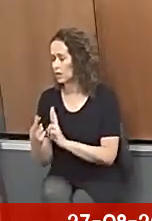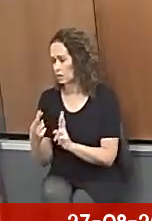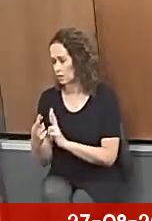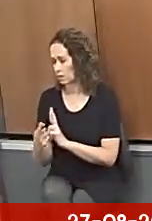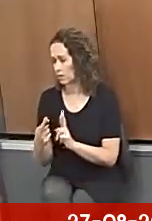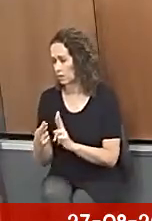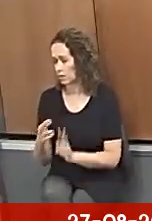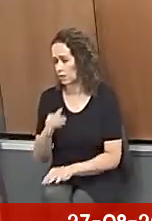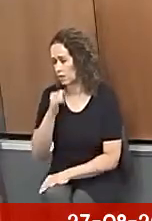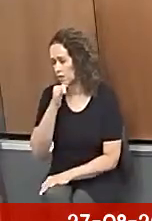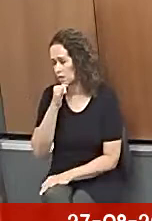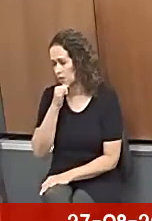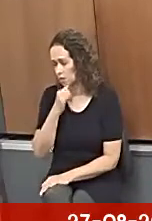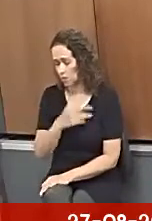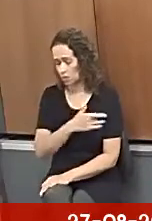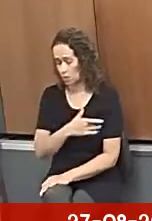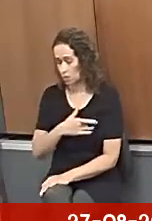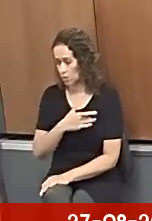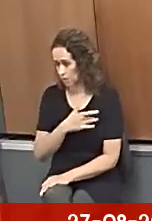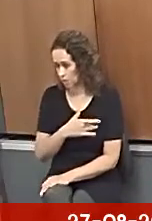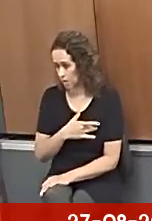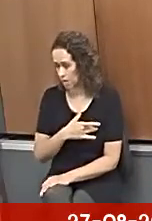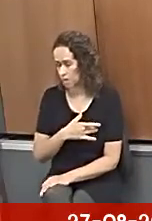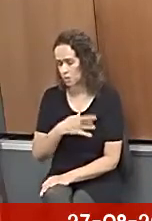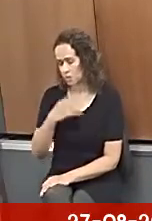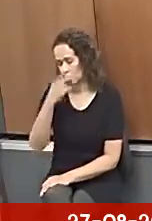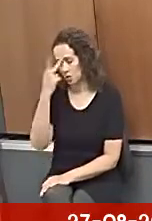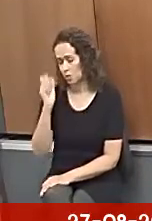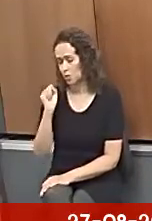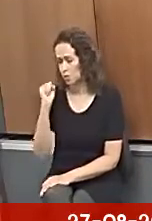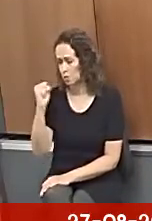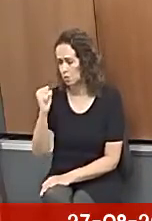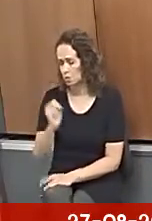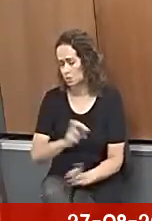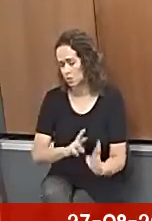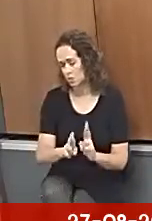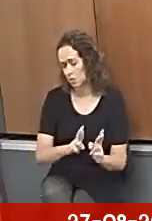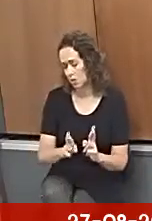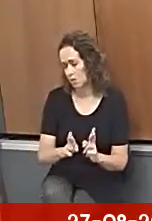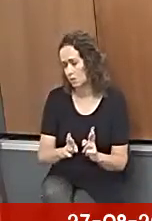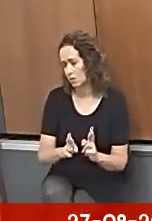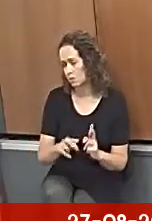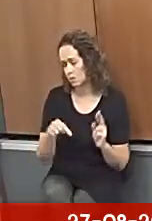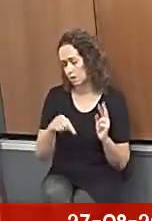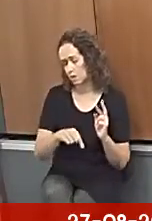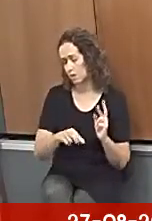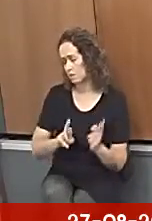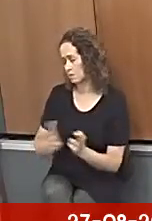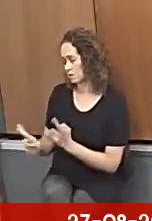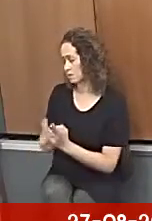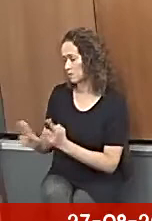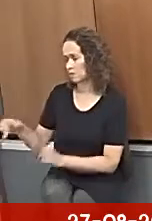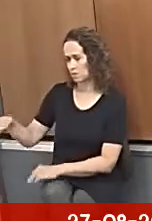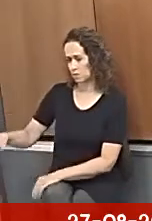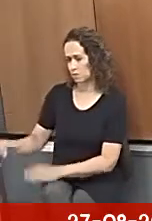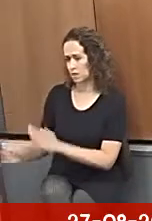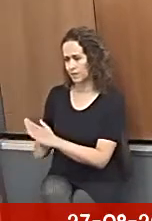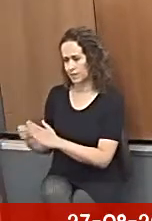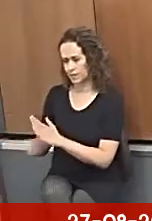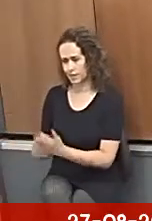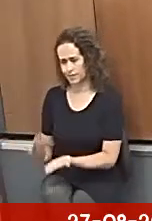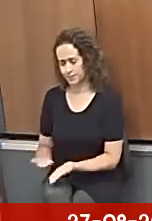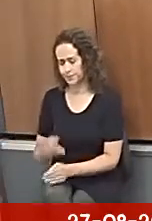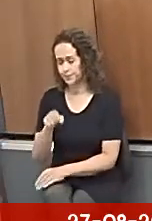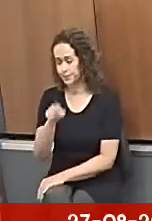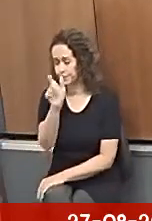arena minas arena cruzeiro esporte clube que essa sensibilidade fosse levado muito em conta porque o torcedor do cruzeiro assim como